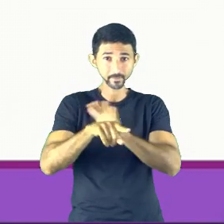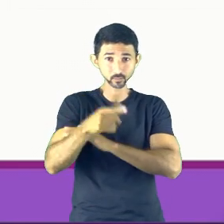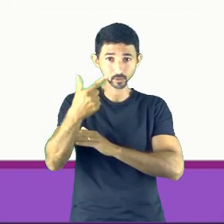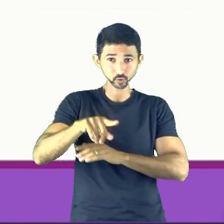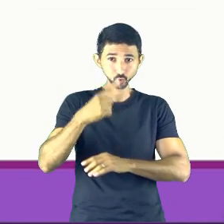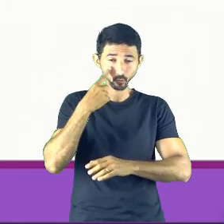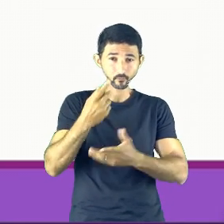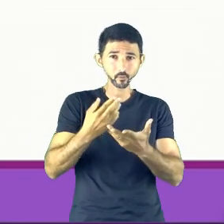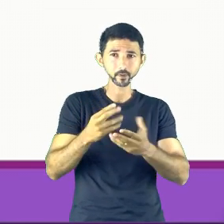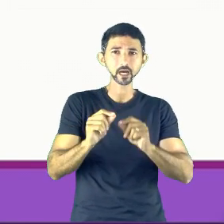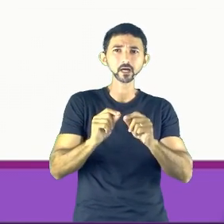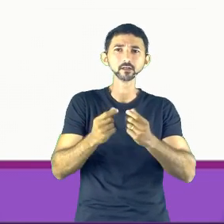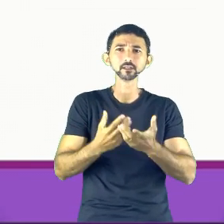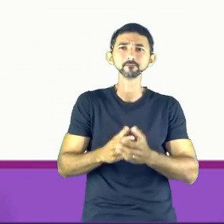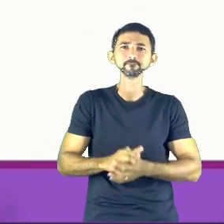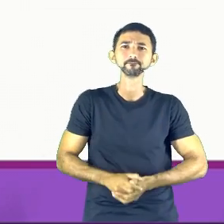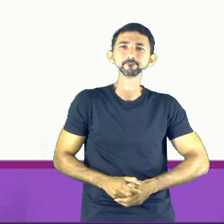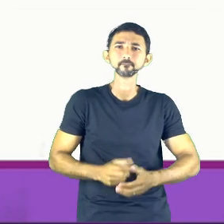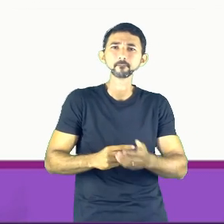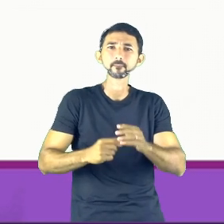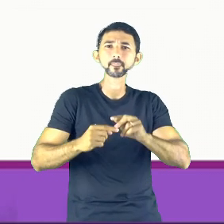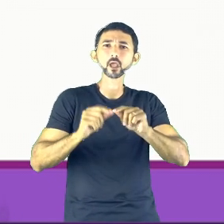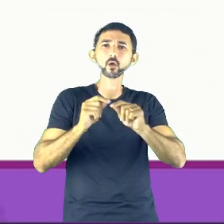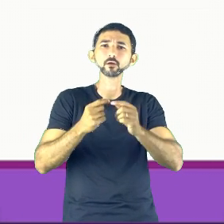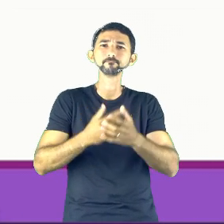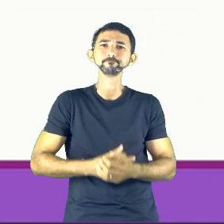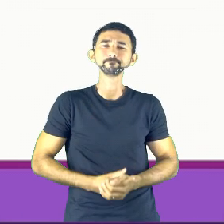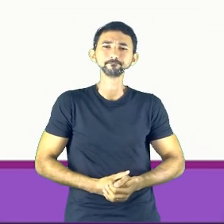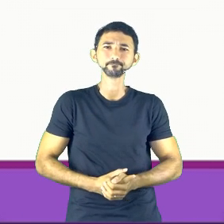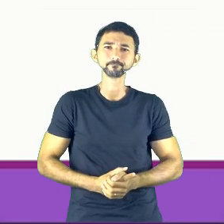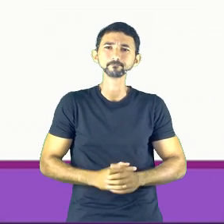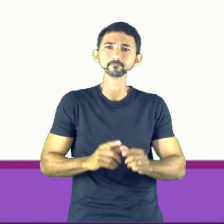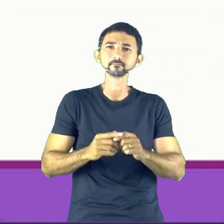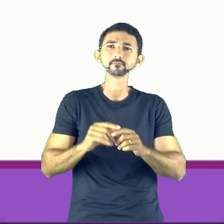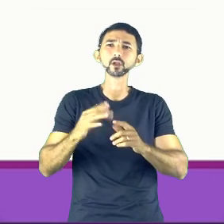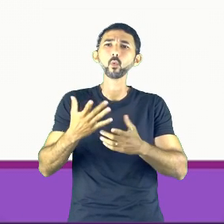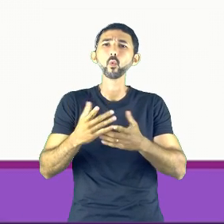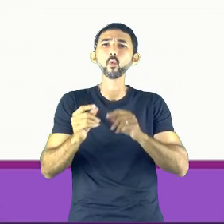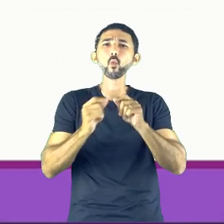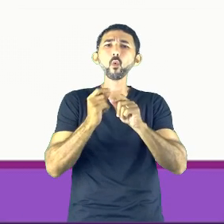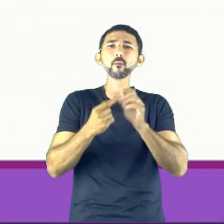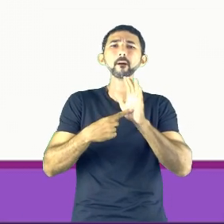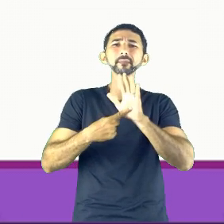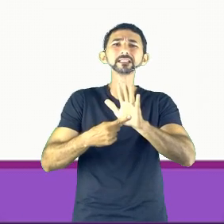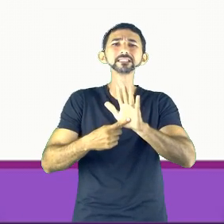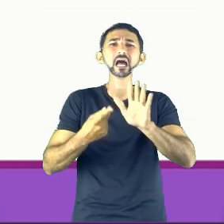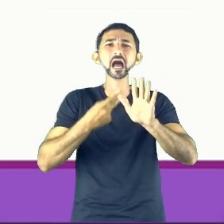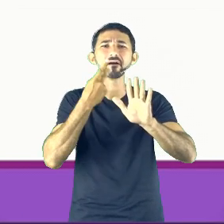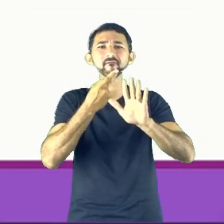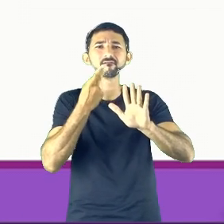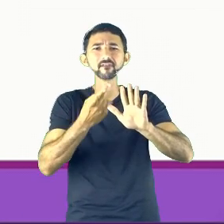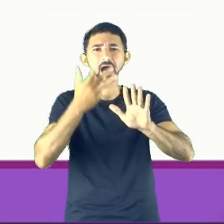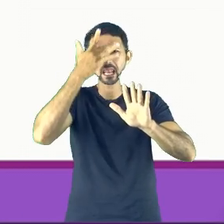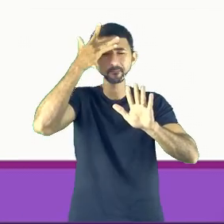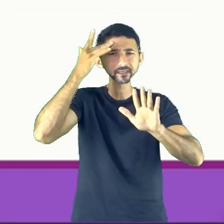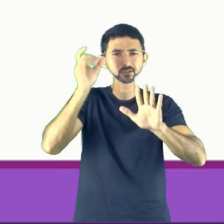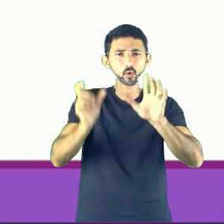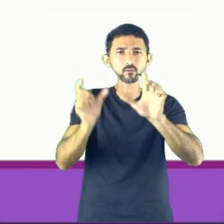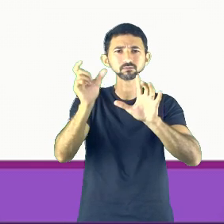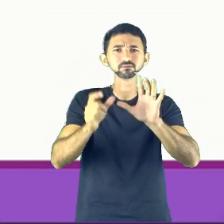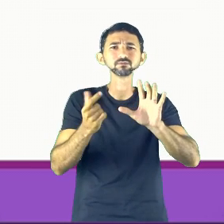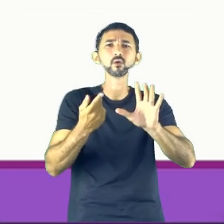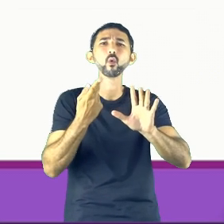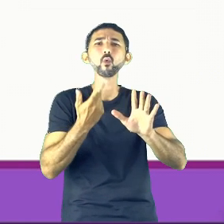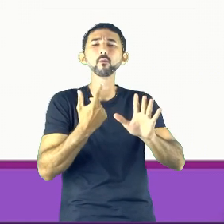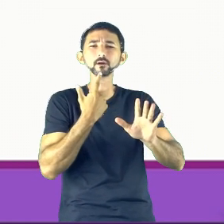Agora eu vou fazer mais uma pergunta relacionada à pergunta de cima, a terceira questão. Quais outras formas de apresentar as falas